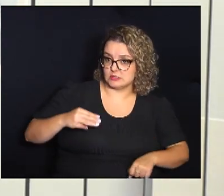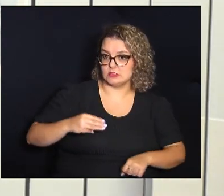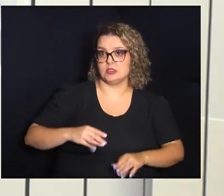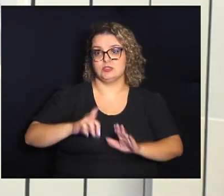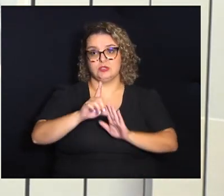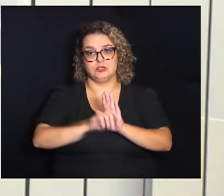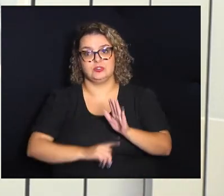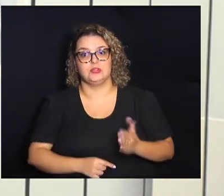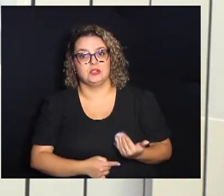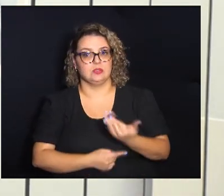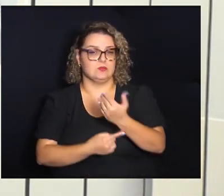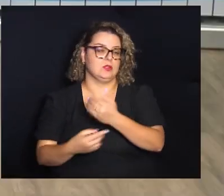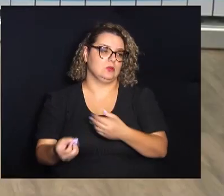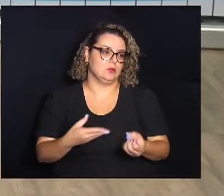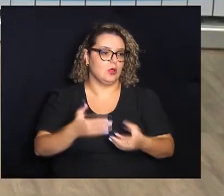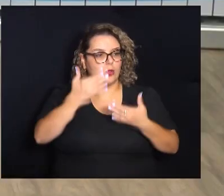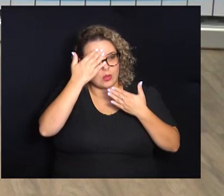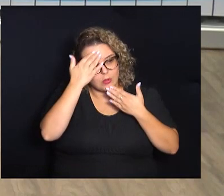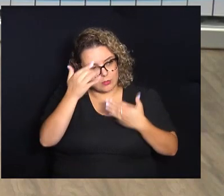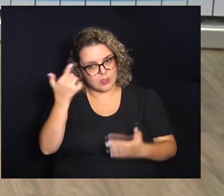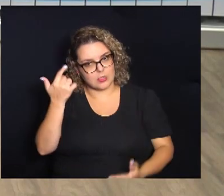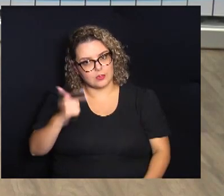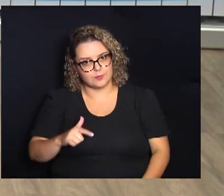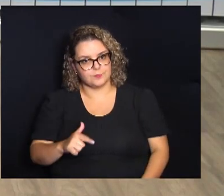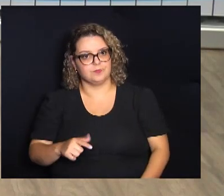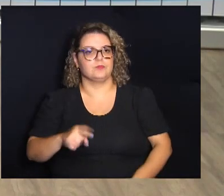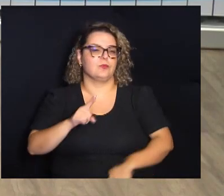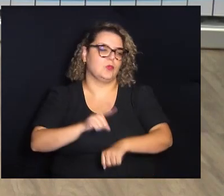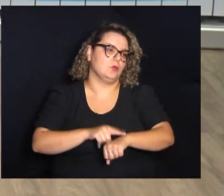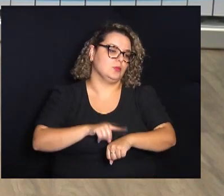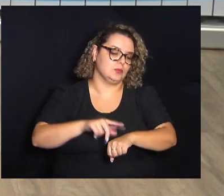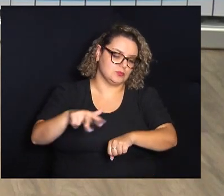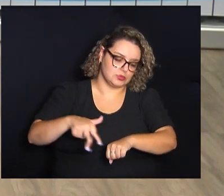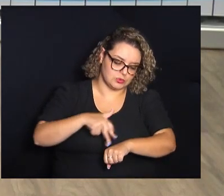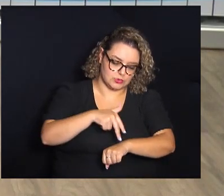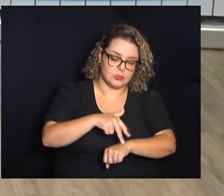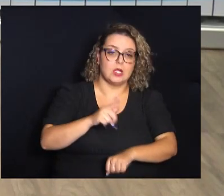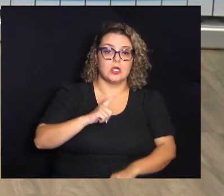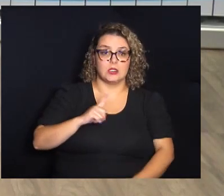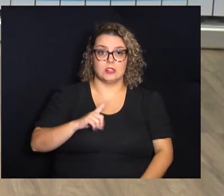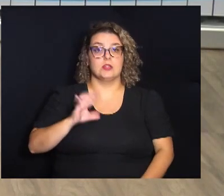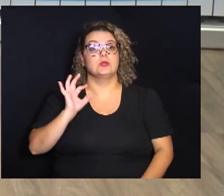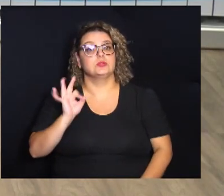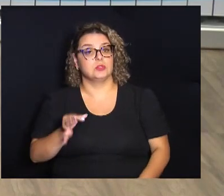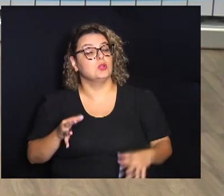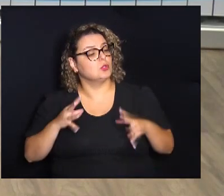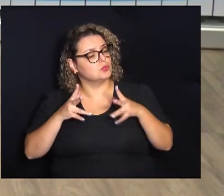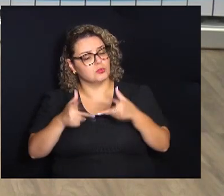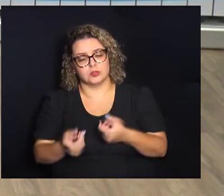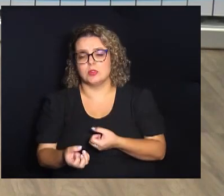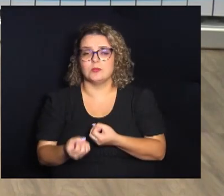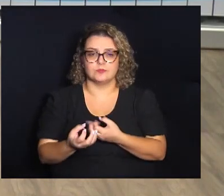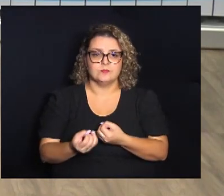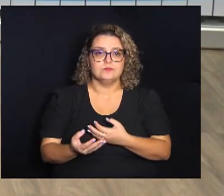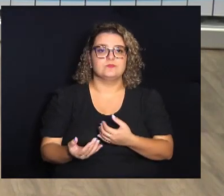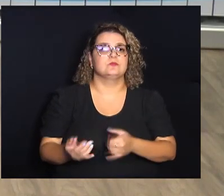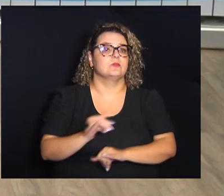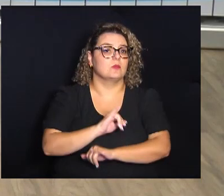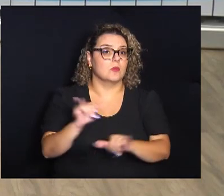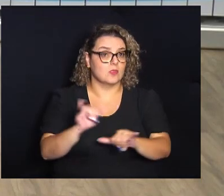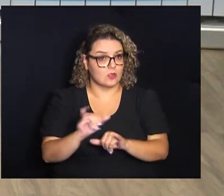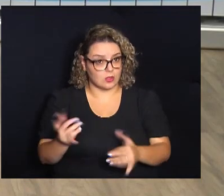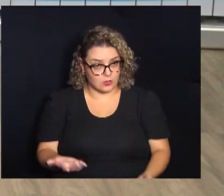Tecnologia. Muito obrigado novamente pela disponibilidade do seu tempo. Tenho certeza que todas as informações que foram passadas